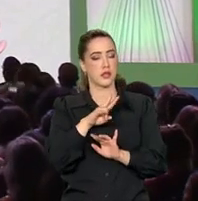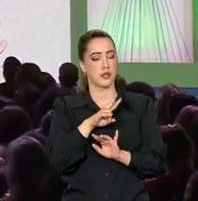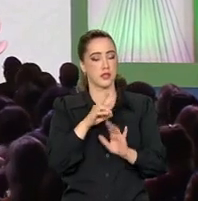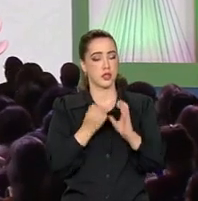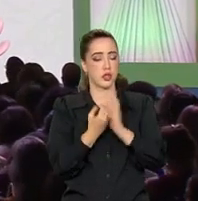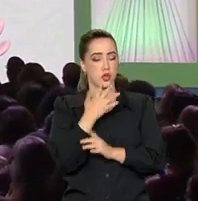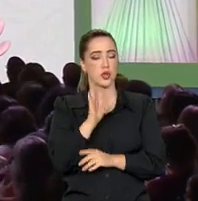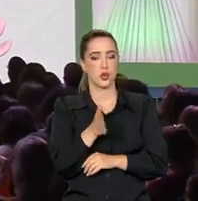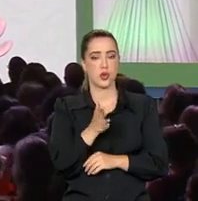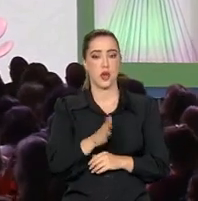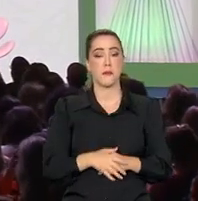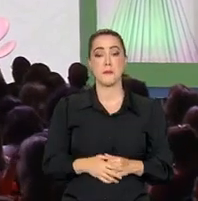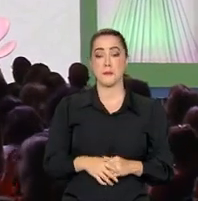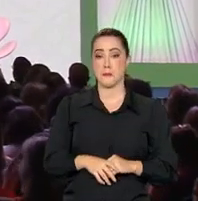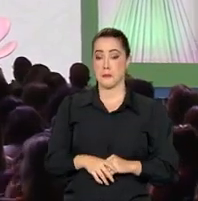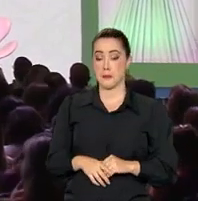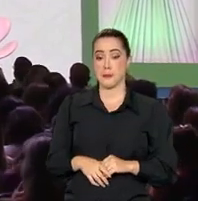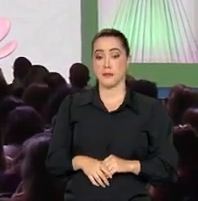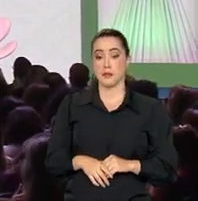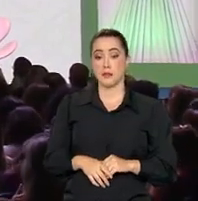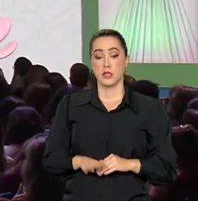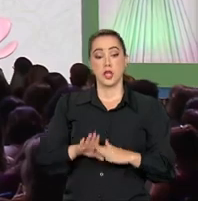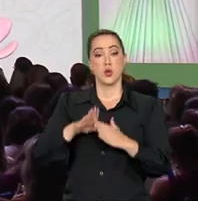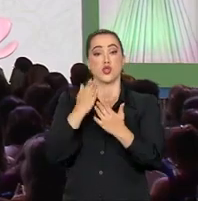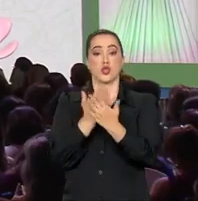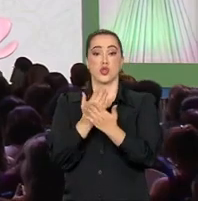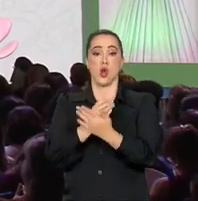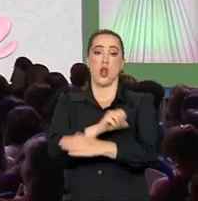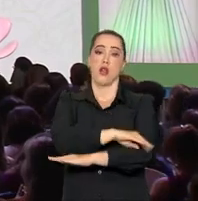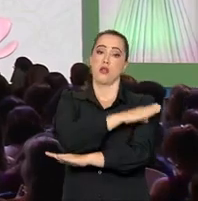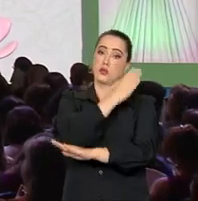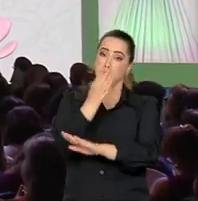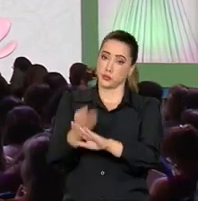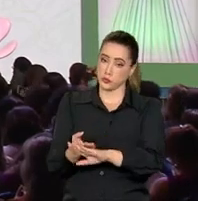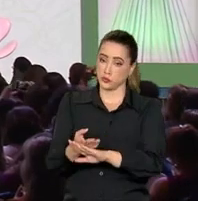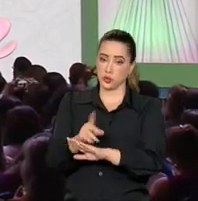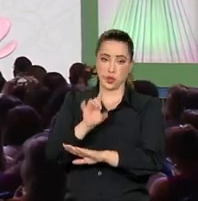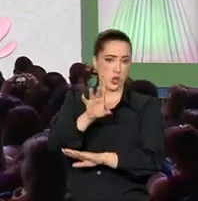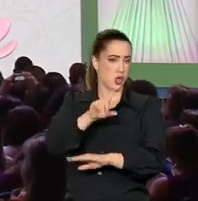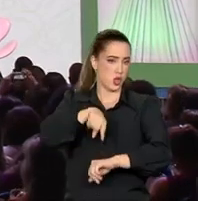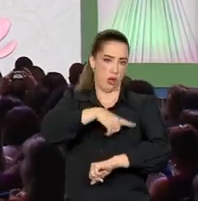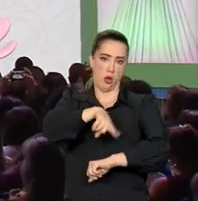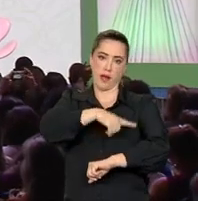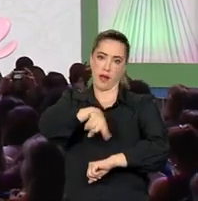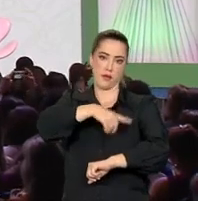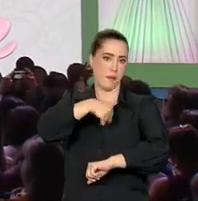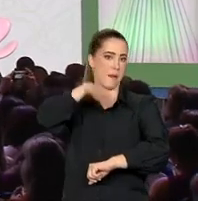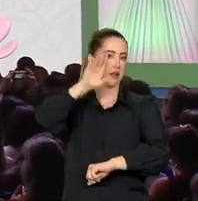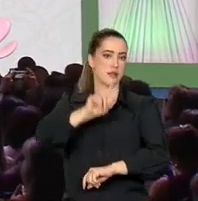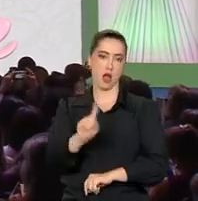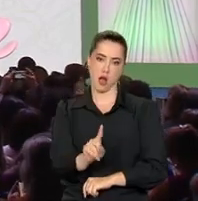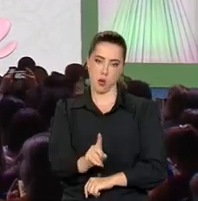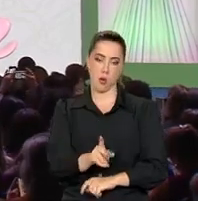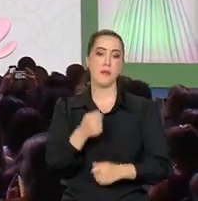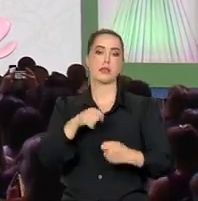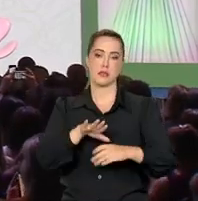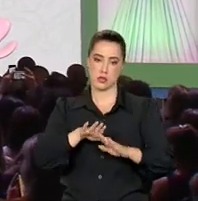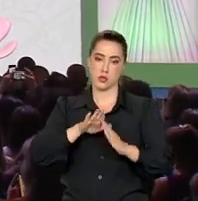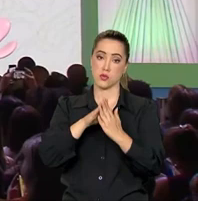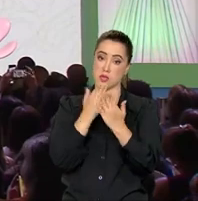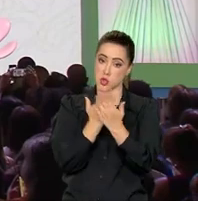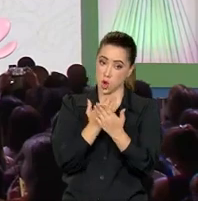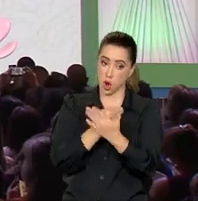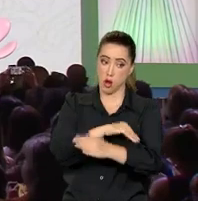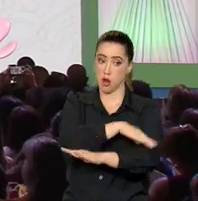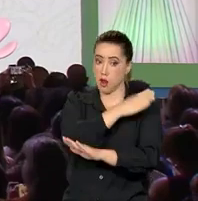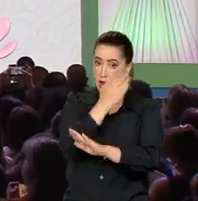que é o programa de escola tempo integral, que não é só aumentar o tempo da escola, é uma escola que seja integrada, é uma